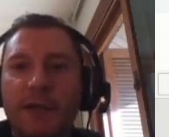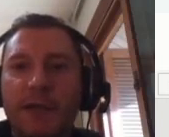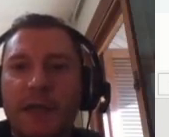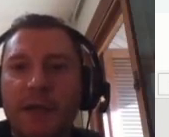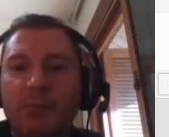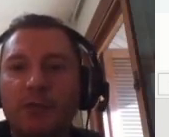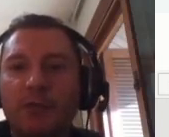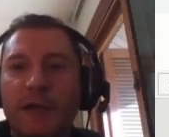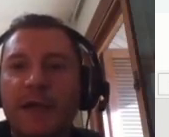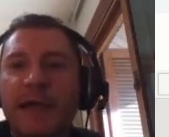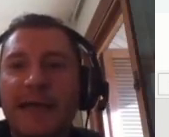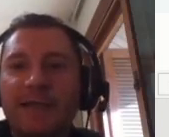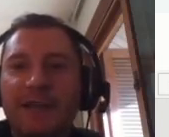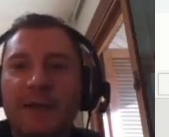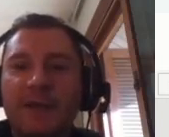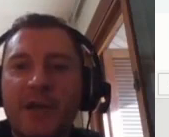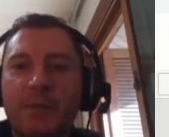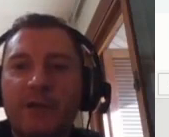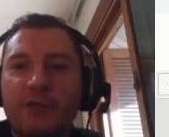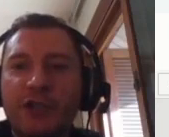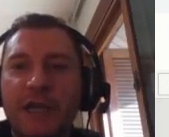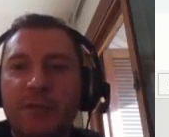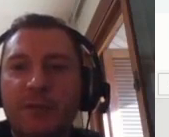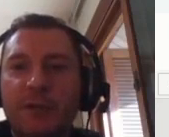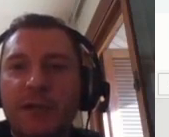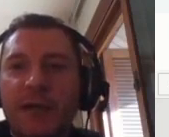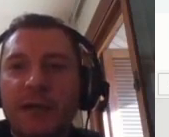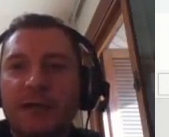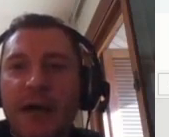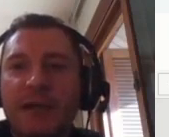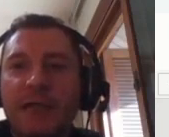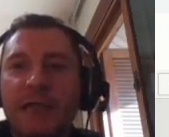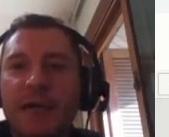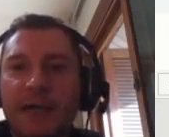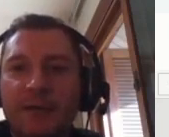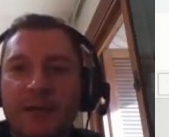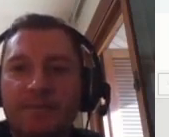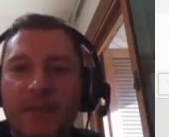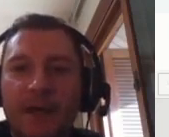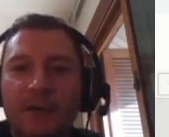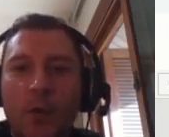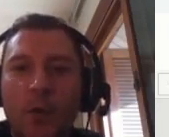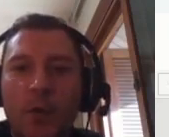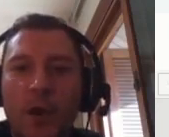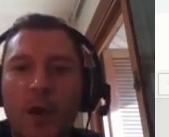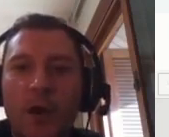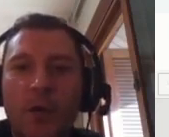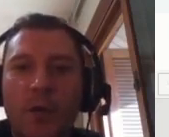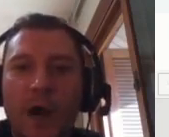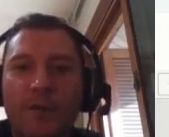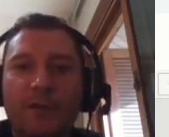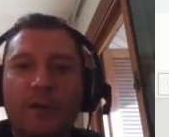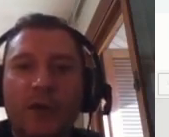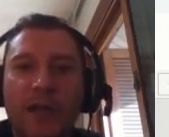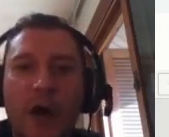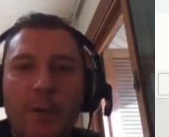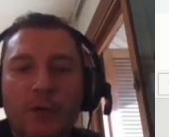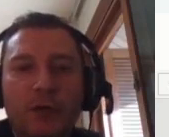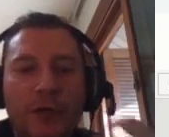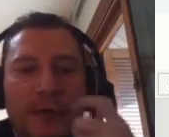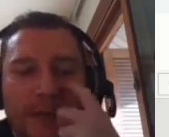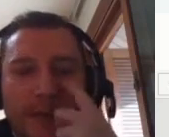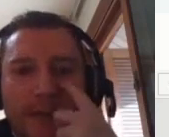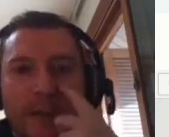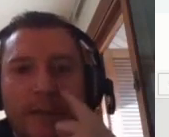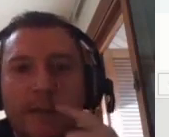quem é q ponto, né? É exatamente a mesmo shape da mecânica clássica. Tá? Então, a funcional